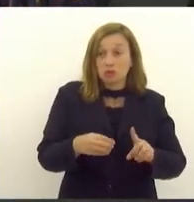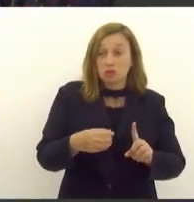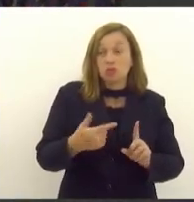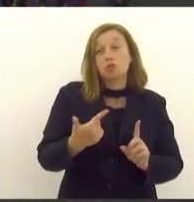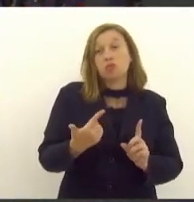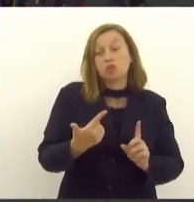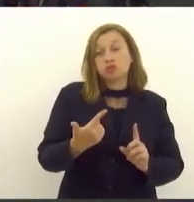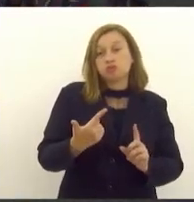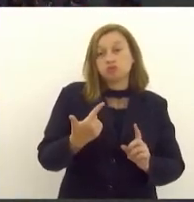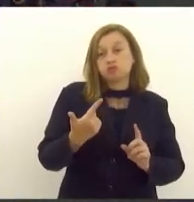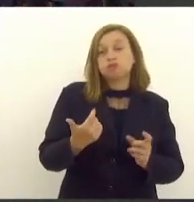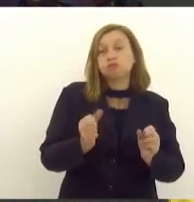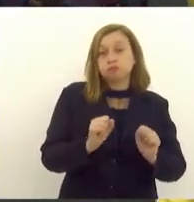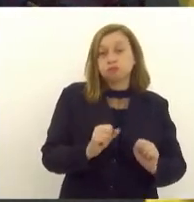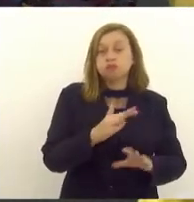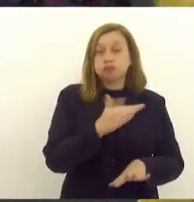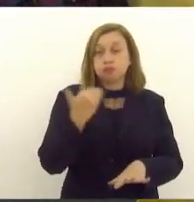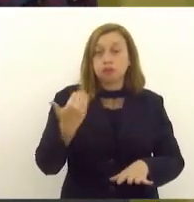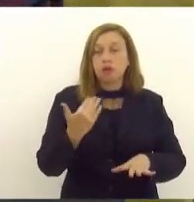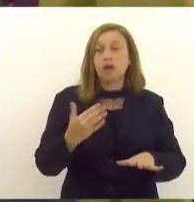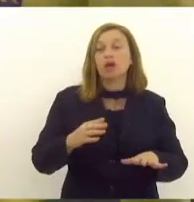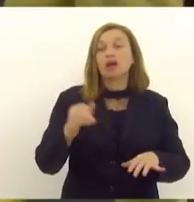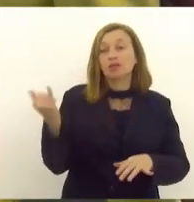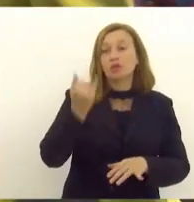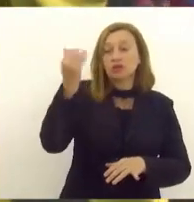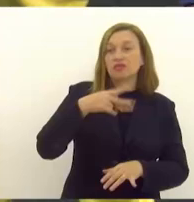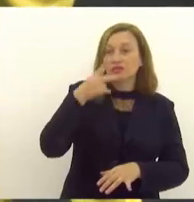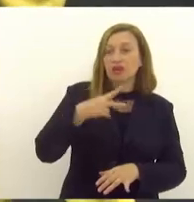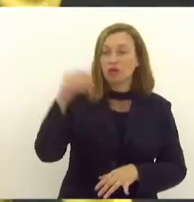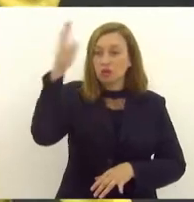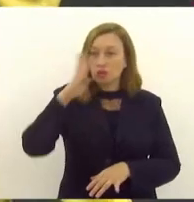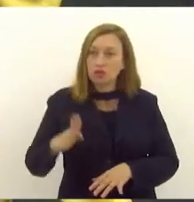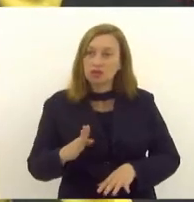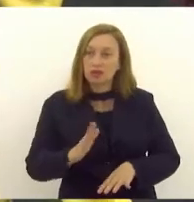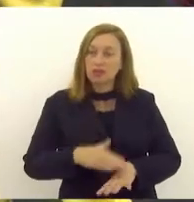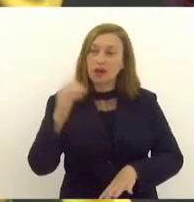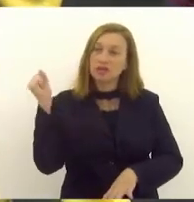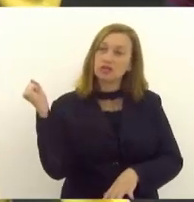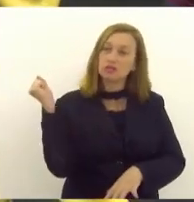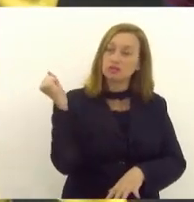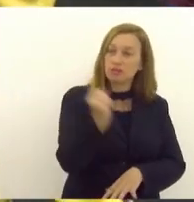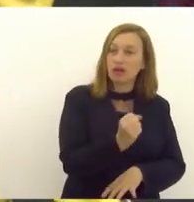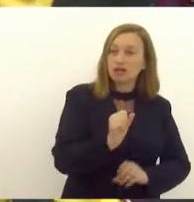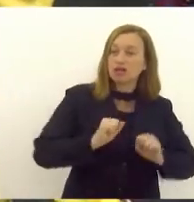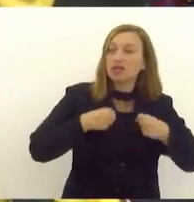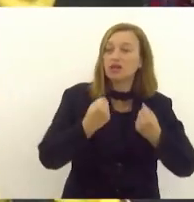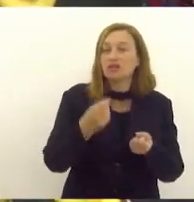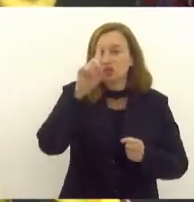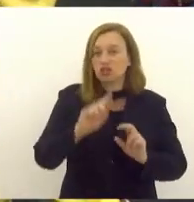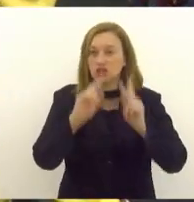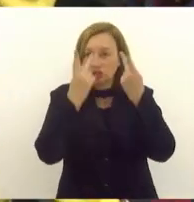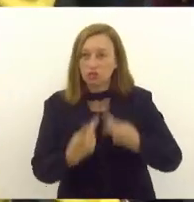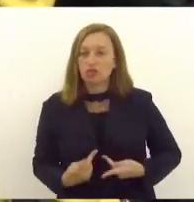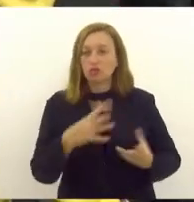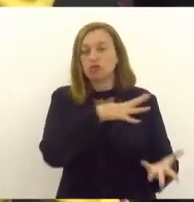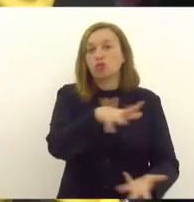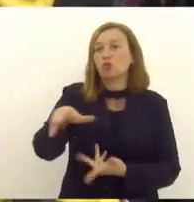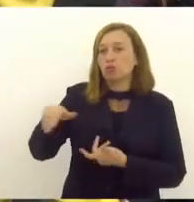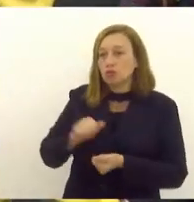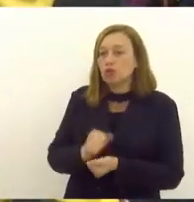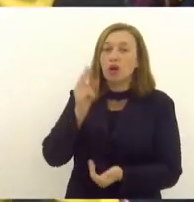absurdo é importante lembrar que o Brasil é o país que mais mata Defensores de direitos humanos no mundo